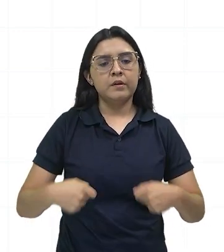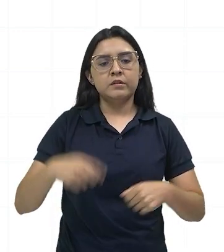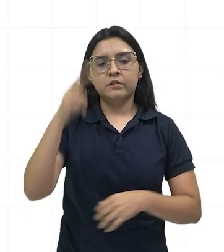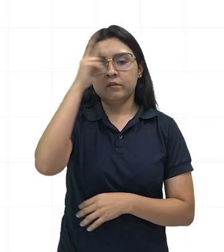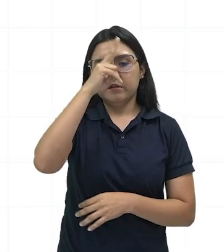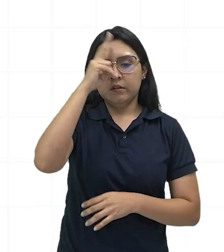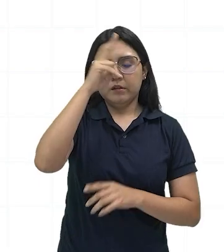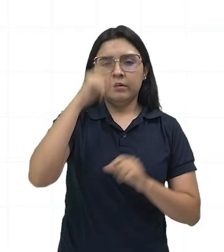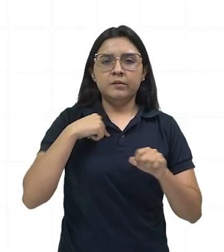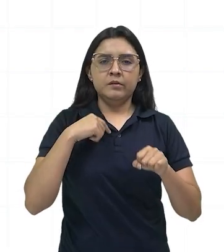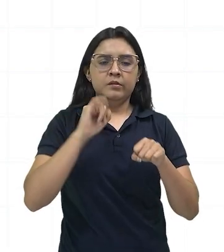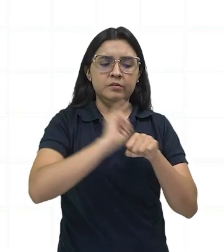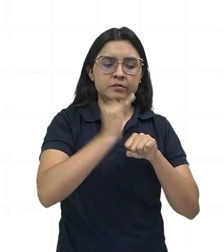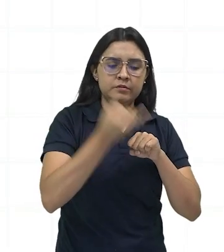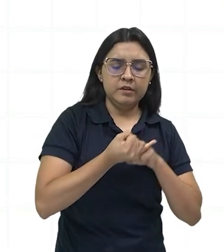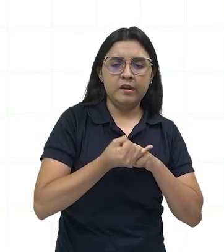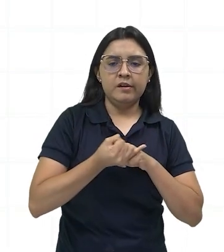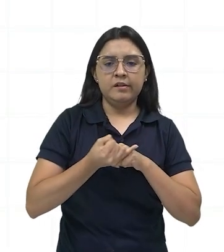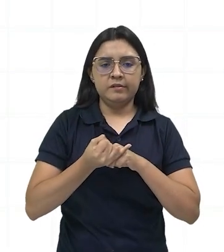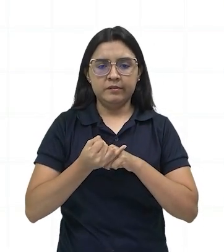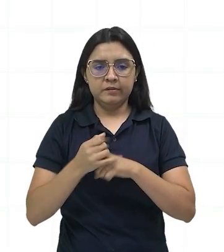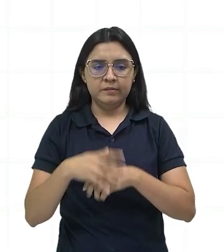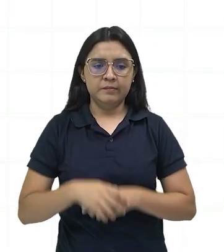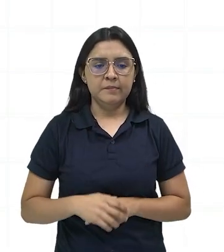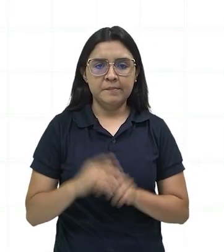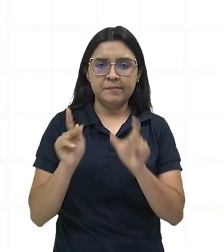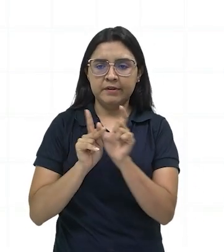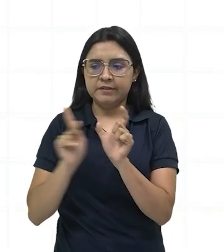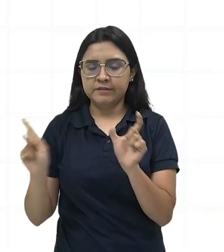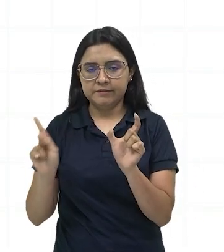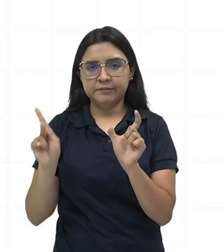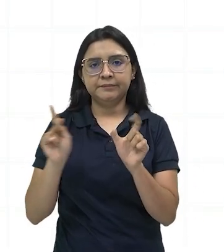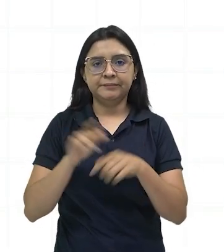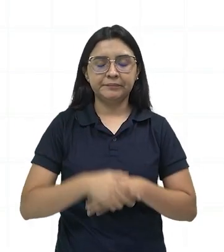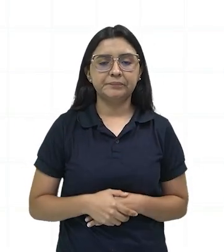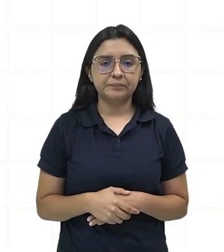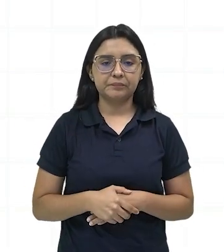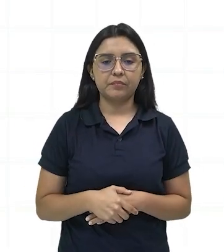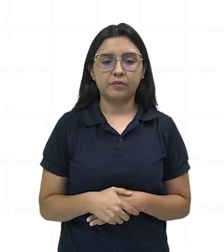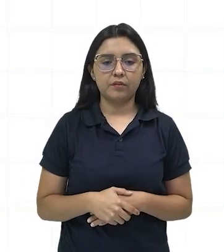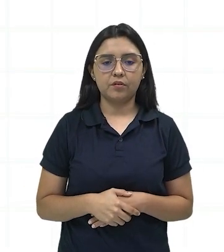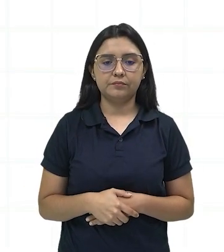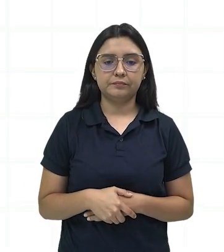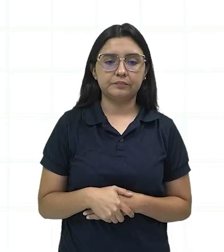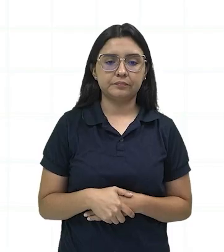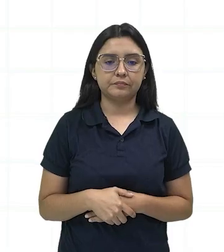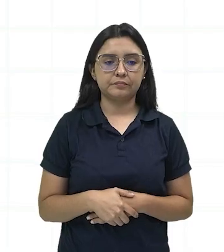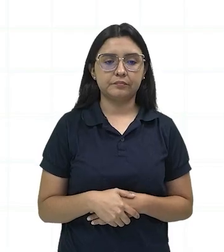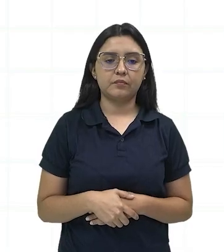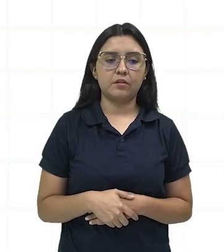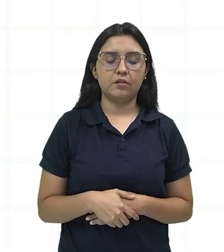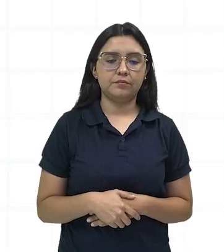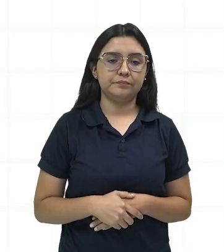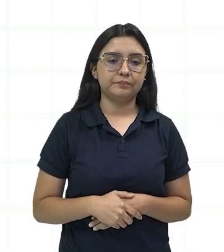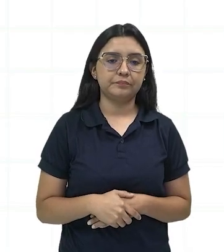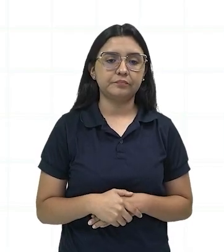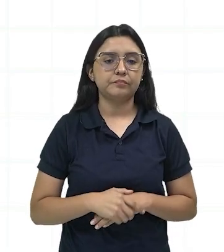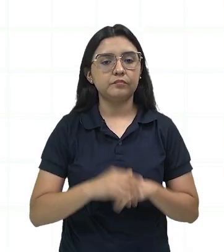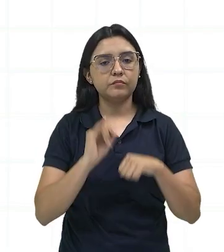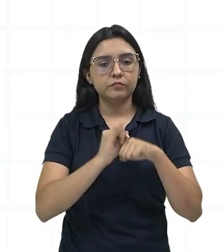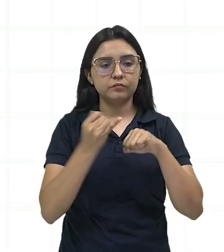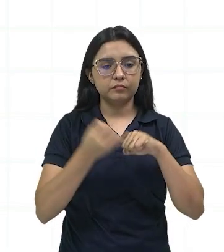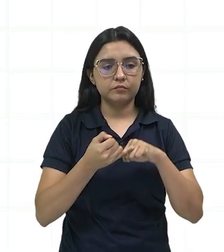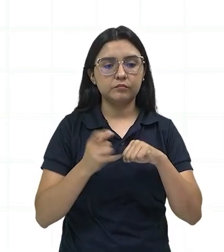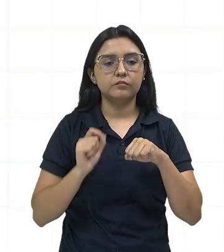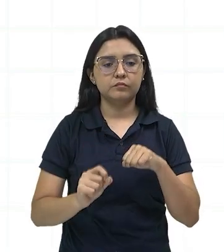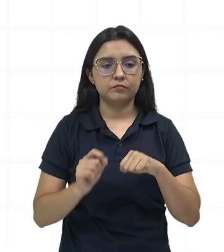pouquinho sobre sujeito, sobre predicado. Ou seja, Sujeito, aquele sobre